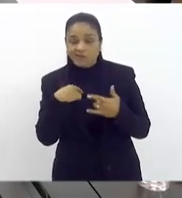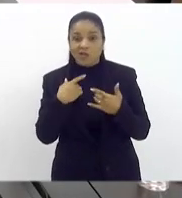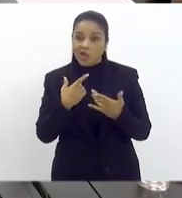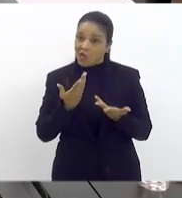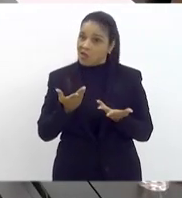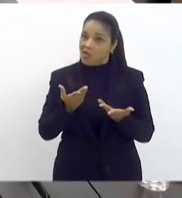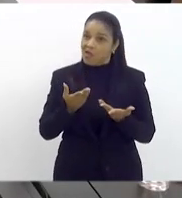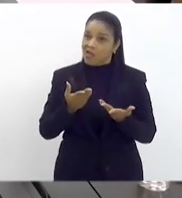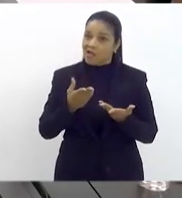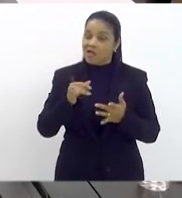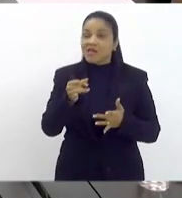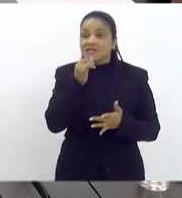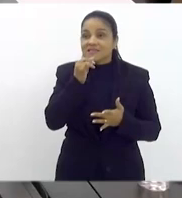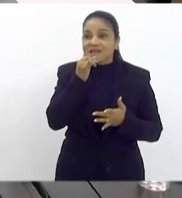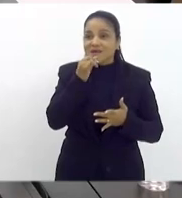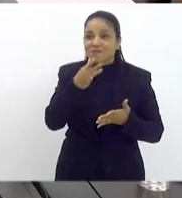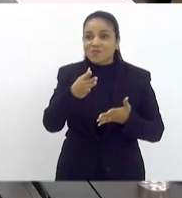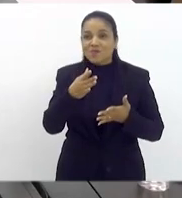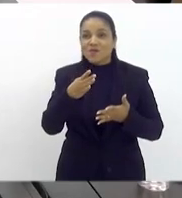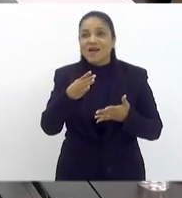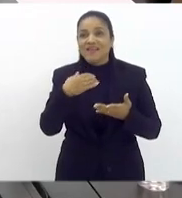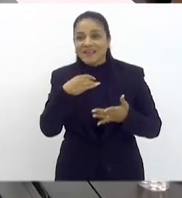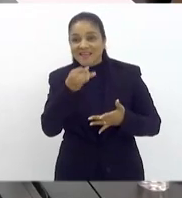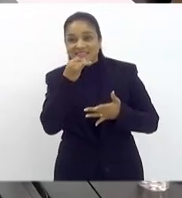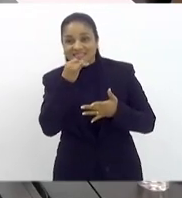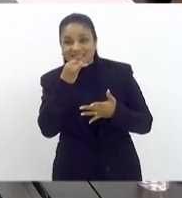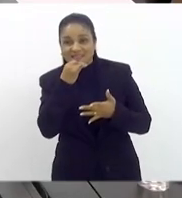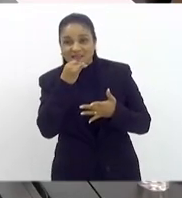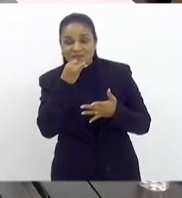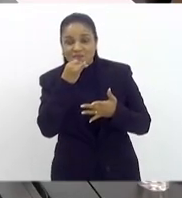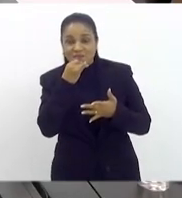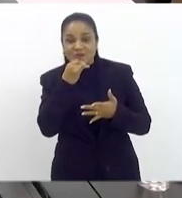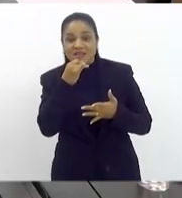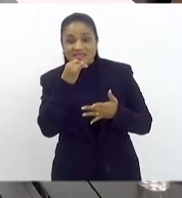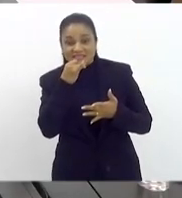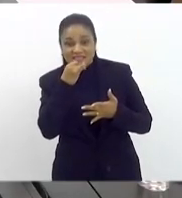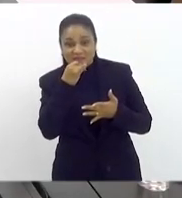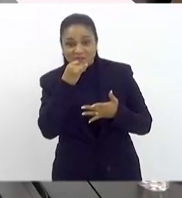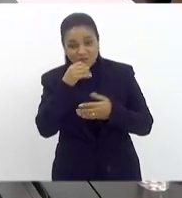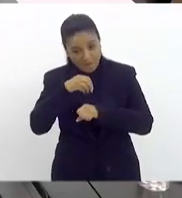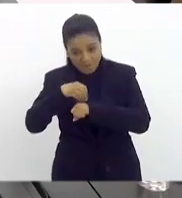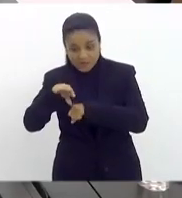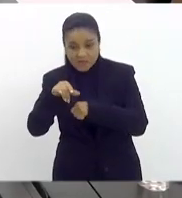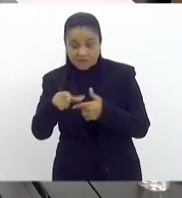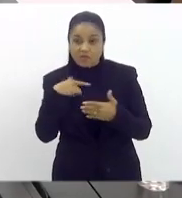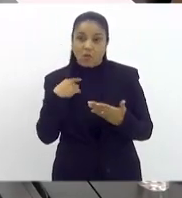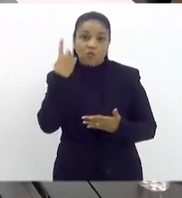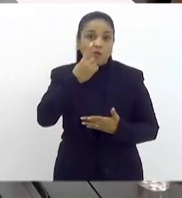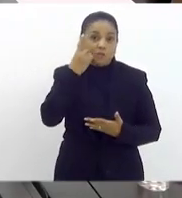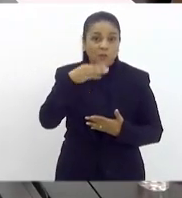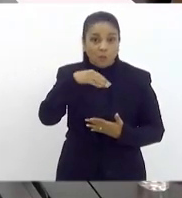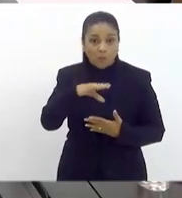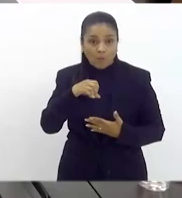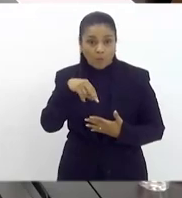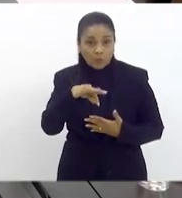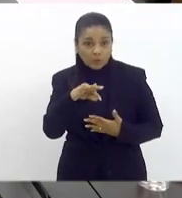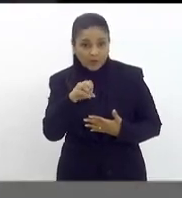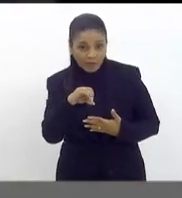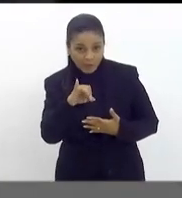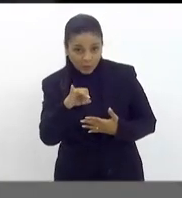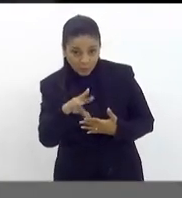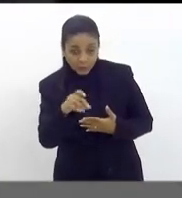num casamento. E vou além. Qualquer vai isso cobrar fere, e não vai repassar. Isso é um fere o que o deputado Monteiro fala aqui.